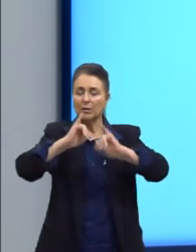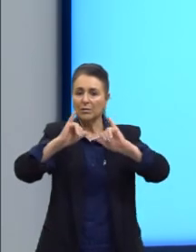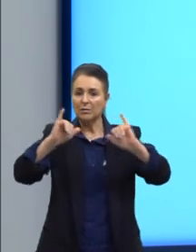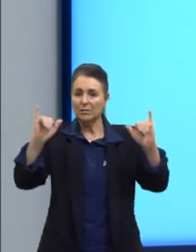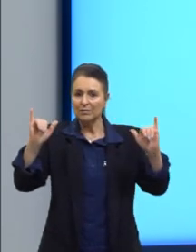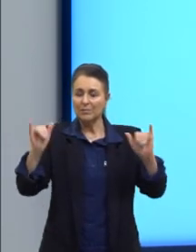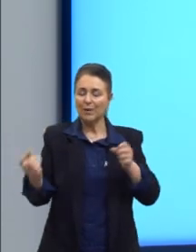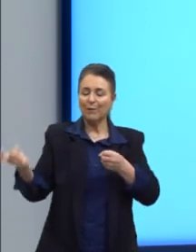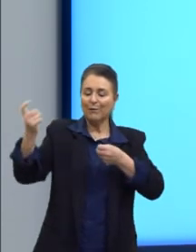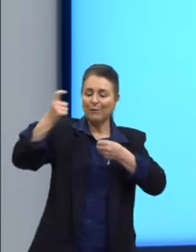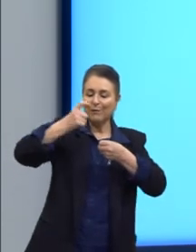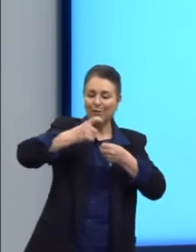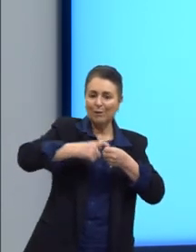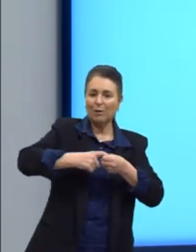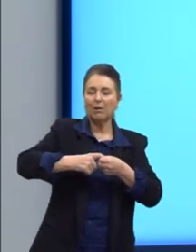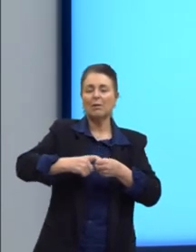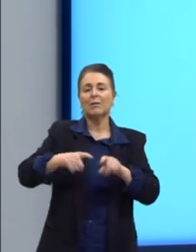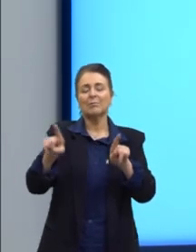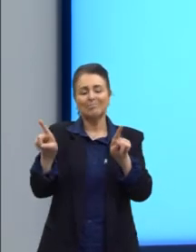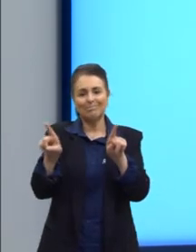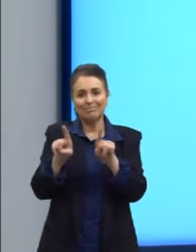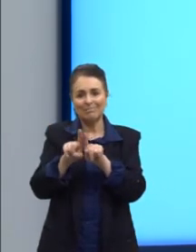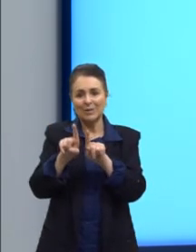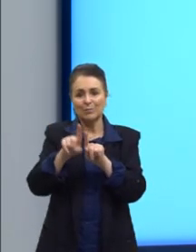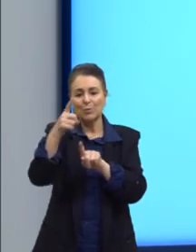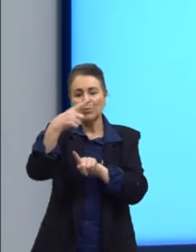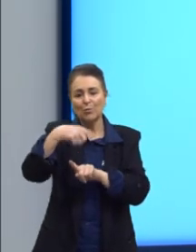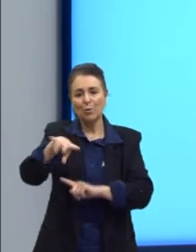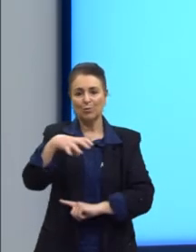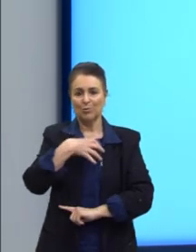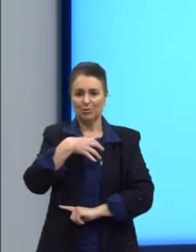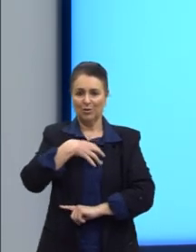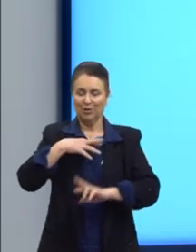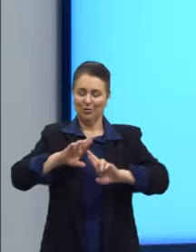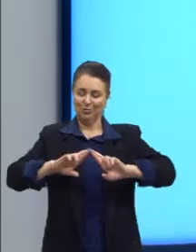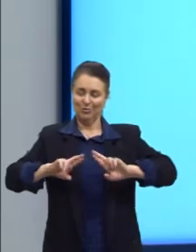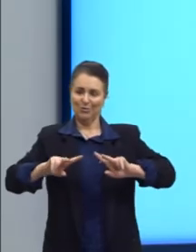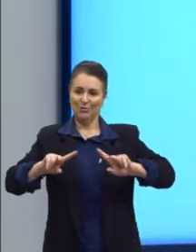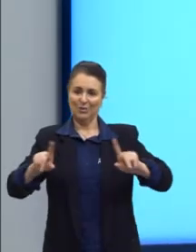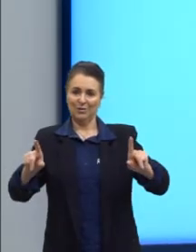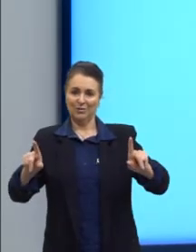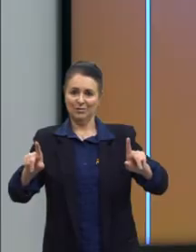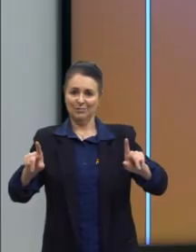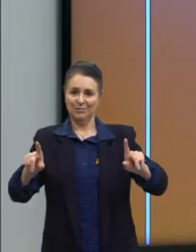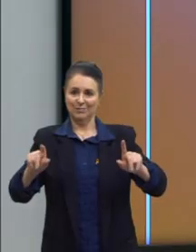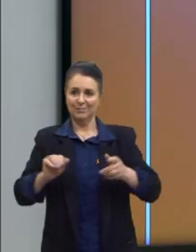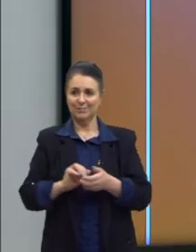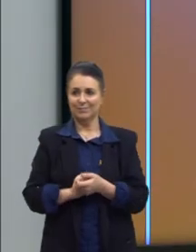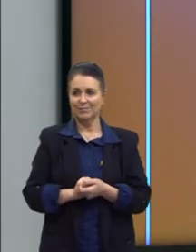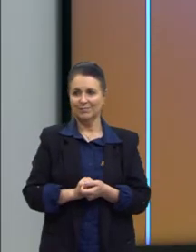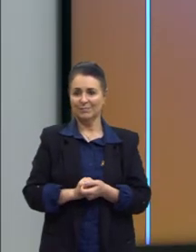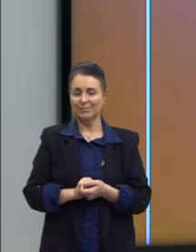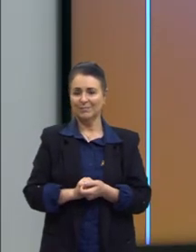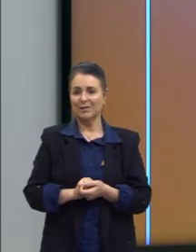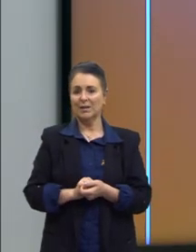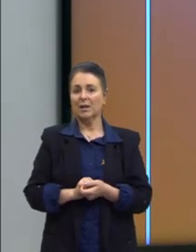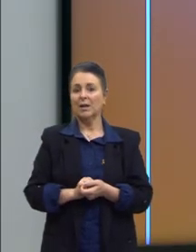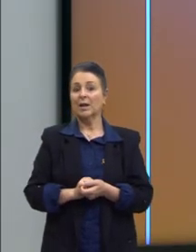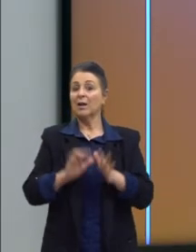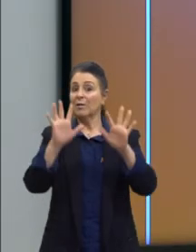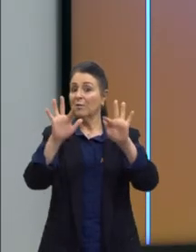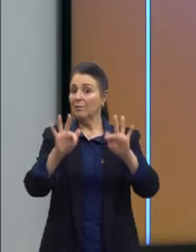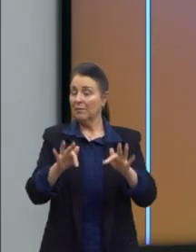é um voltar sobre o mesmo com outros olhos com outra visão e daí eu